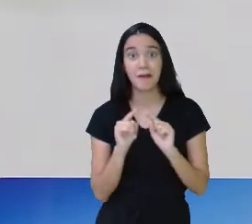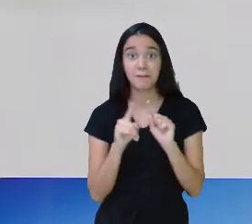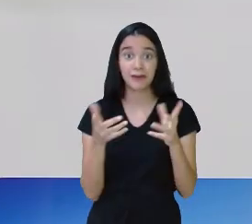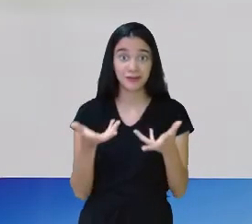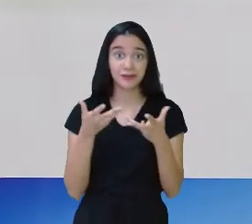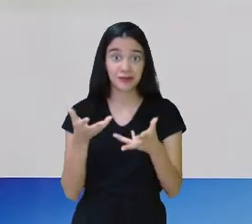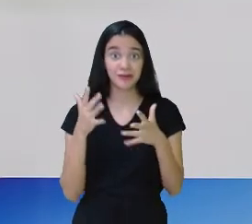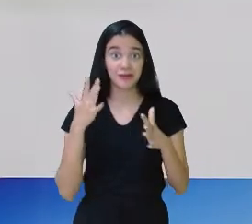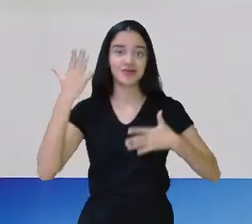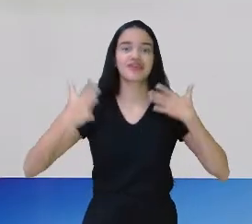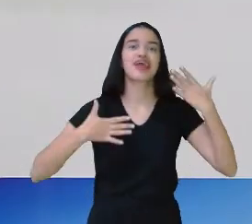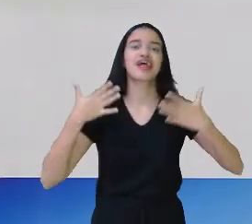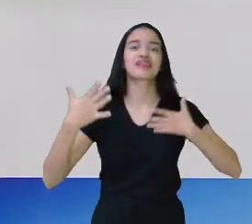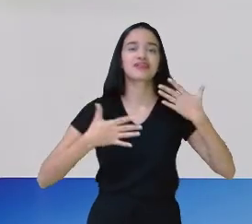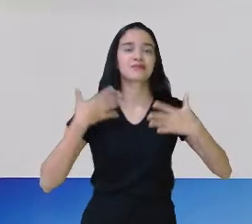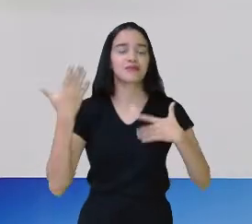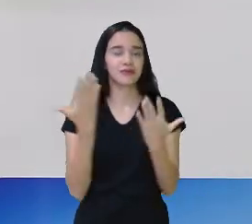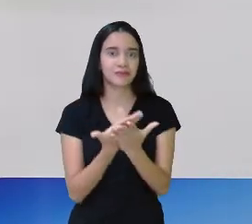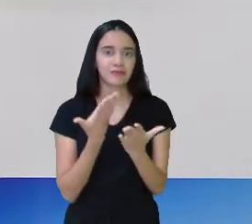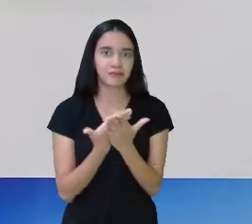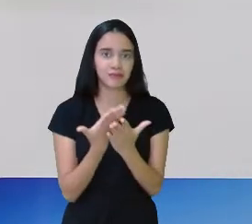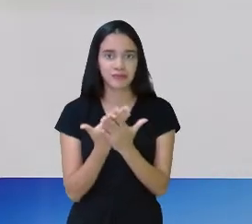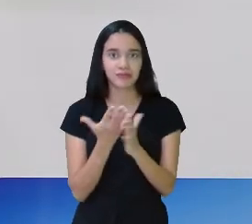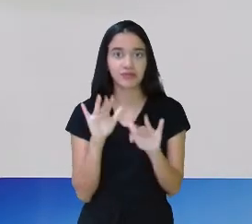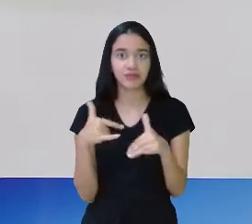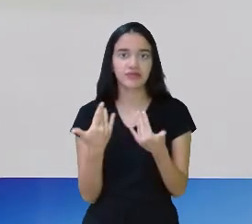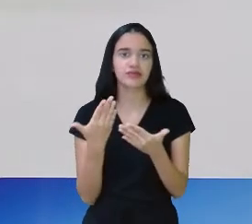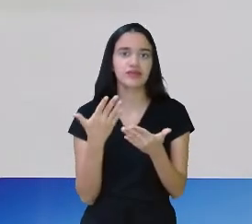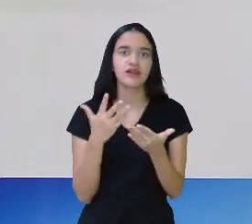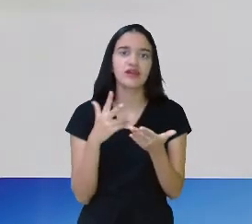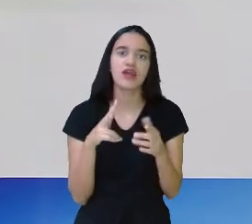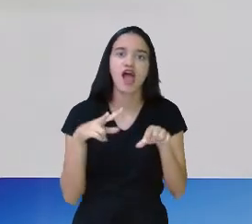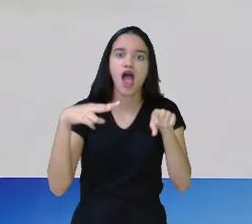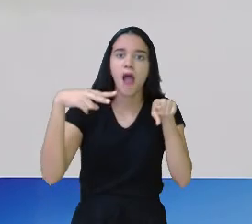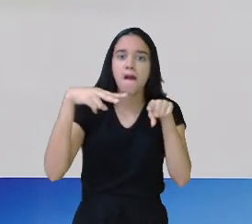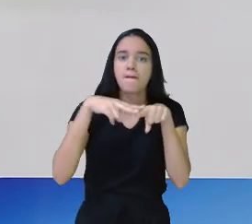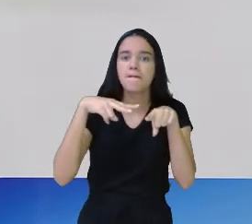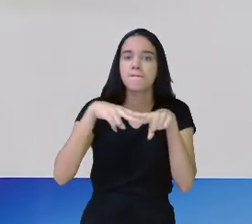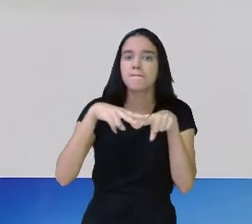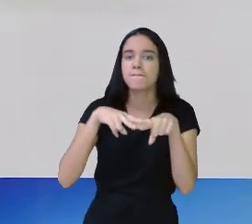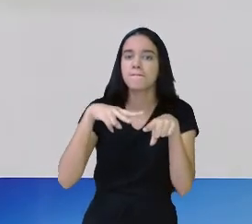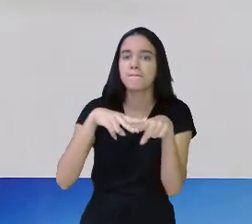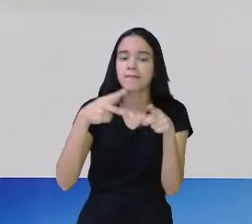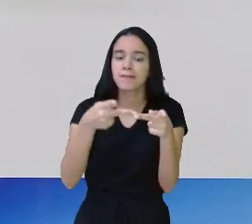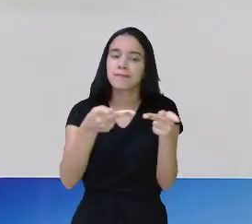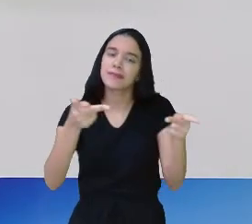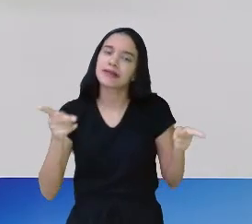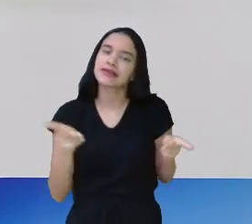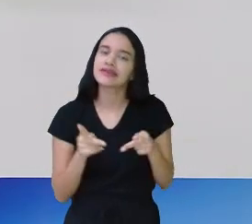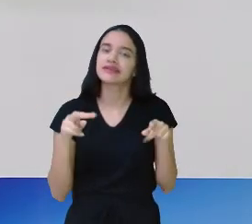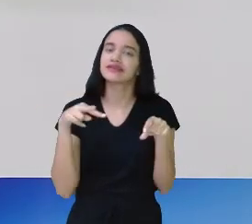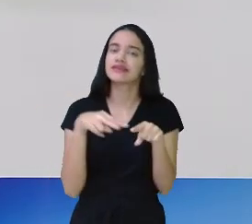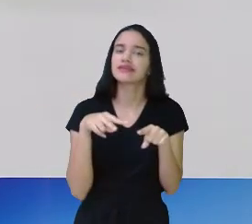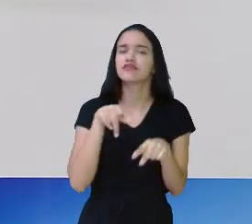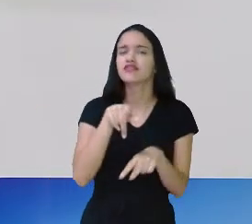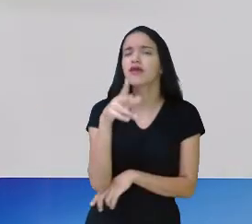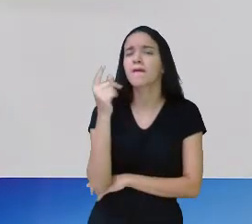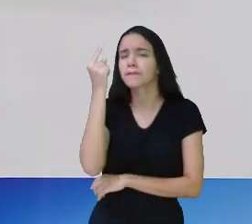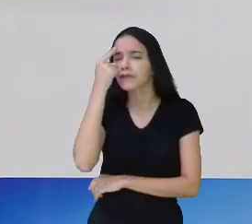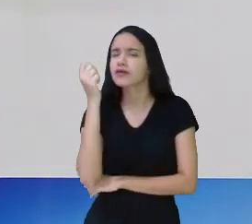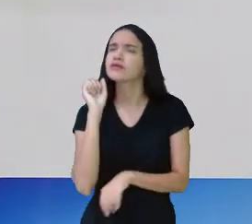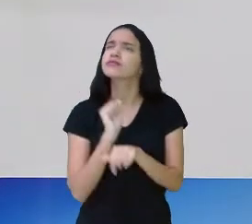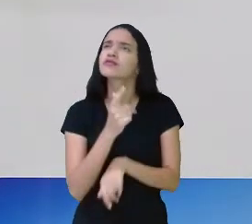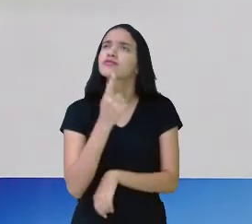vocês fiquem animados com essa aula. A fatiazinha de pizza. Já parou para